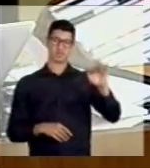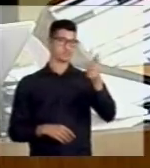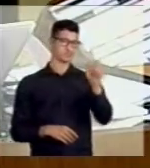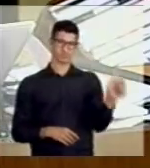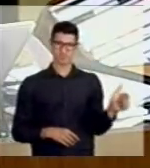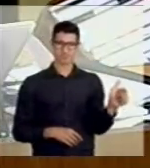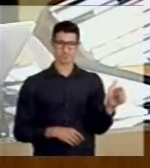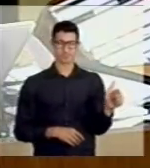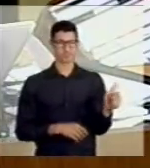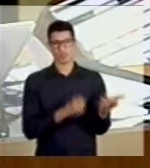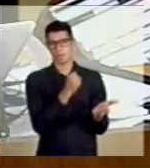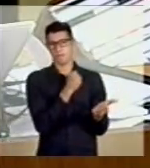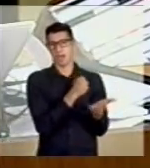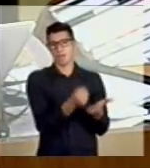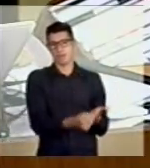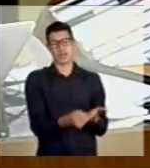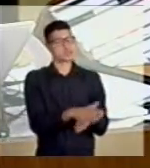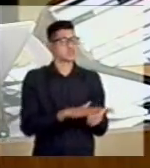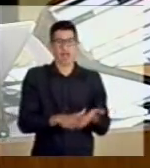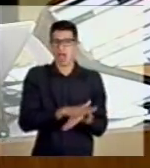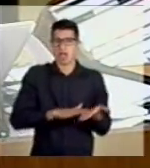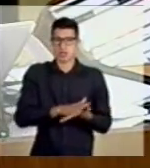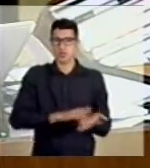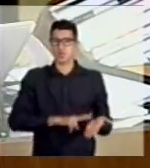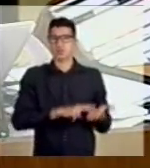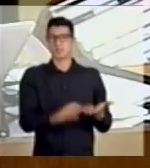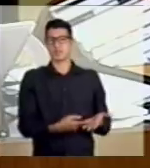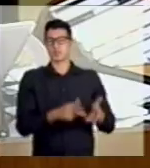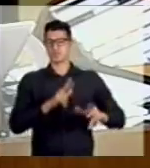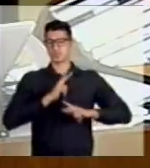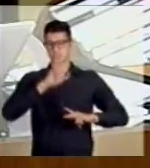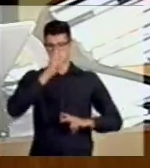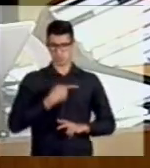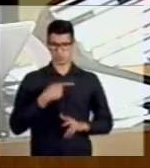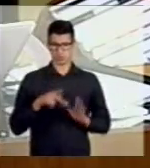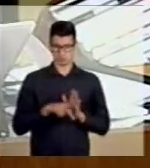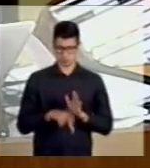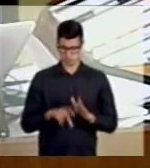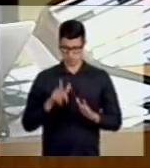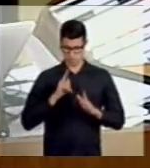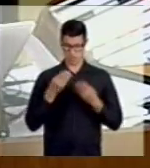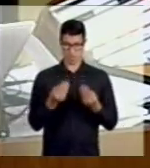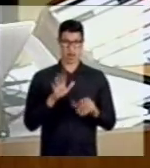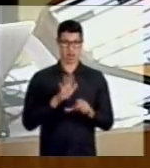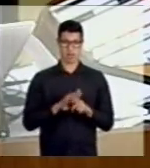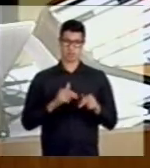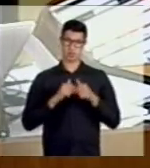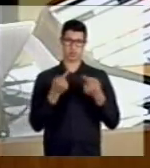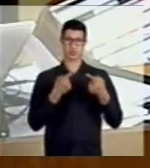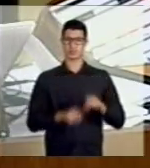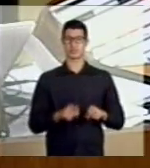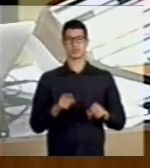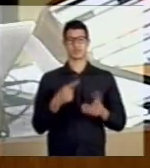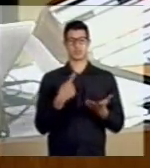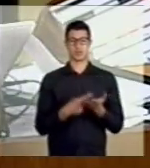estará chancelando nenhuma interpretação peculiar dada à lei. Pelo contrário, não